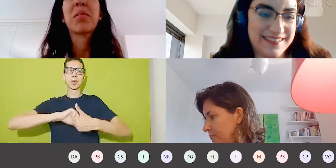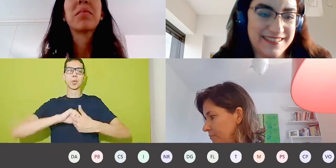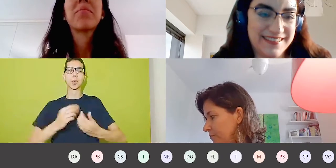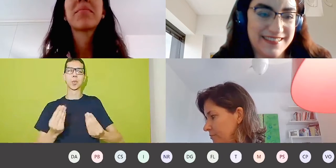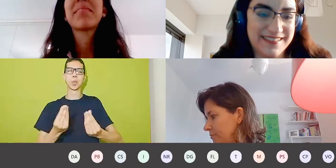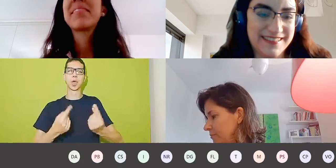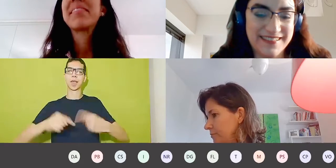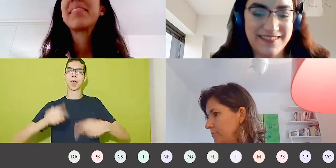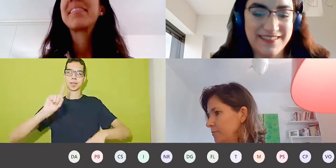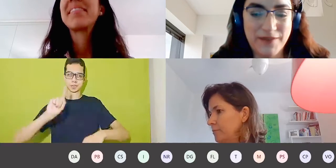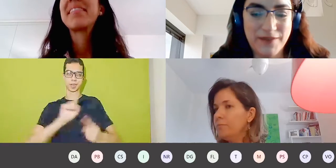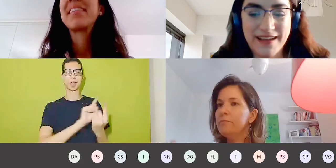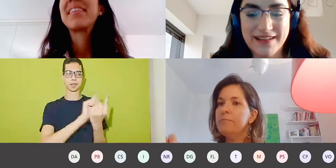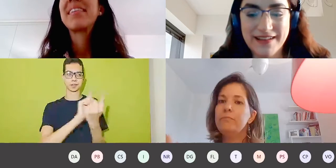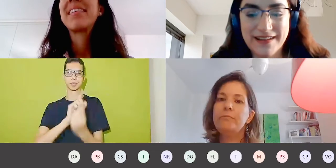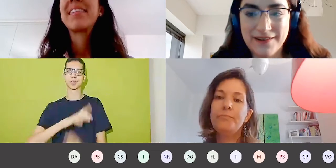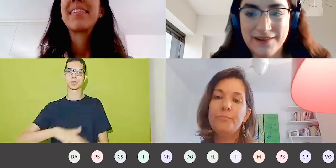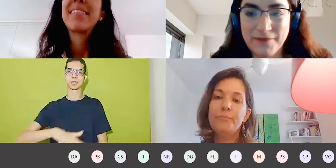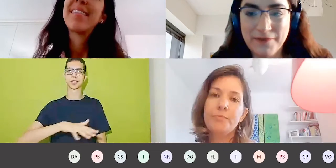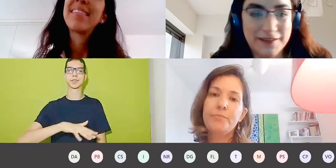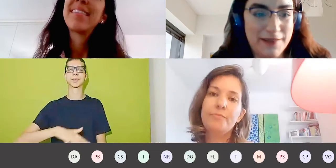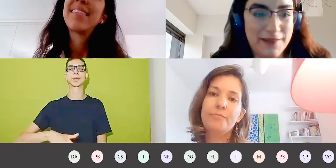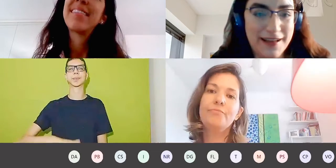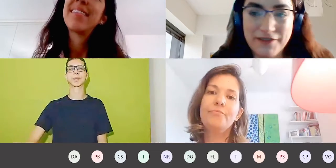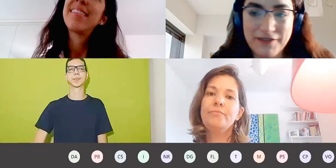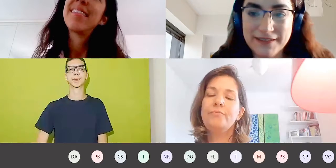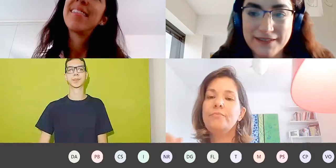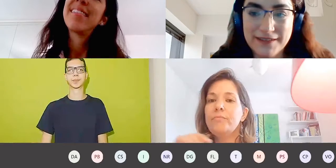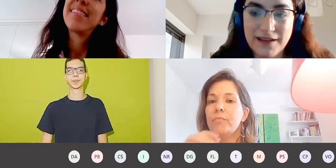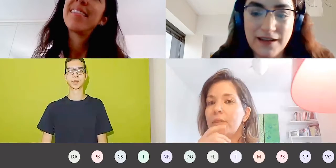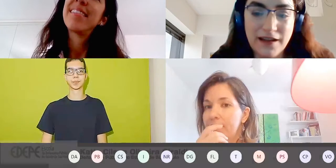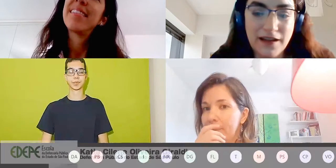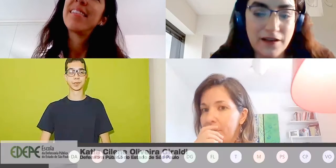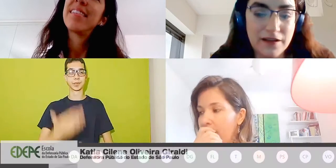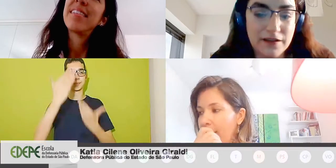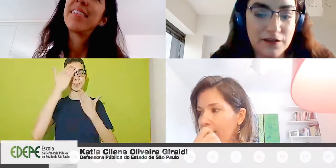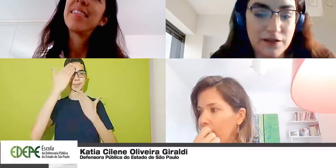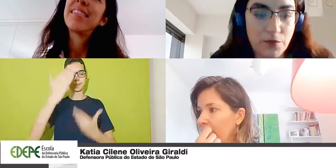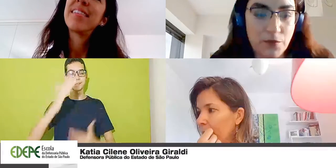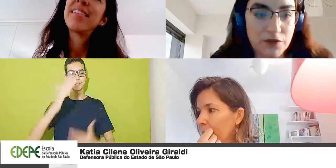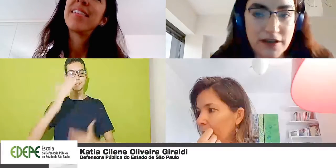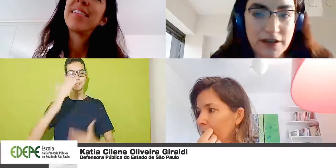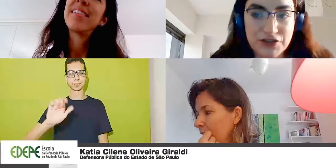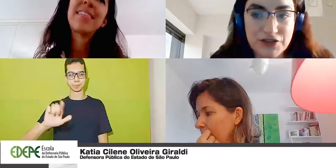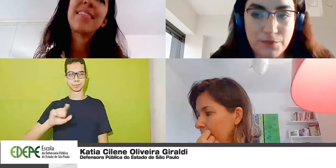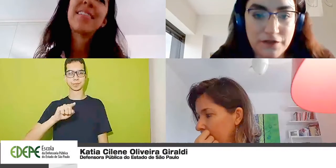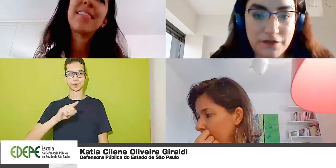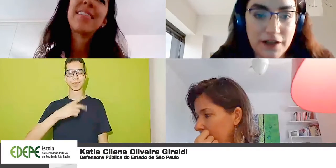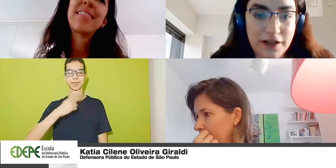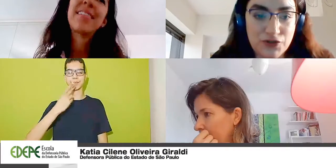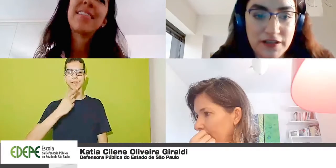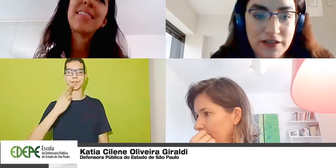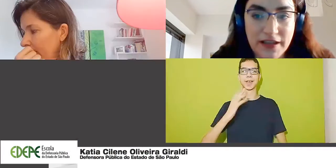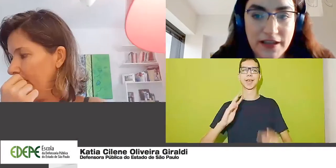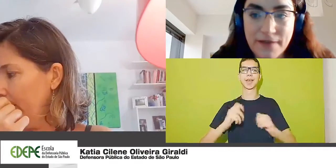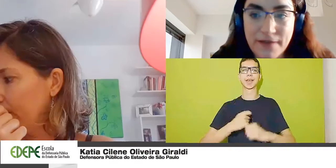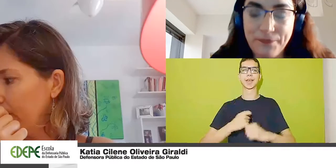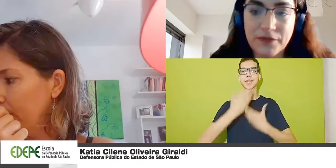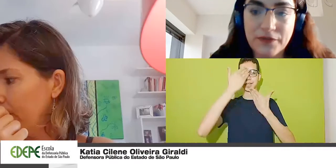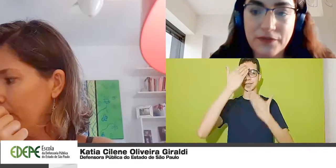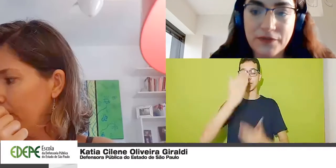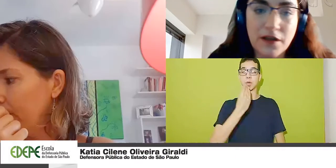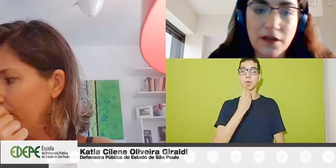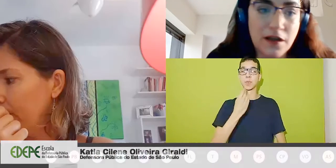esse público. Obrigada, Carol, pelas palavras. Eu agradeço a oportunidade de poder falar do